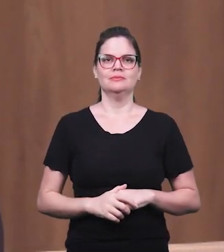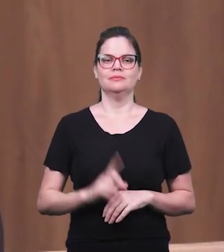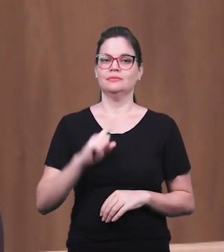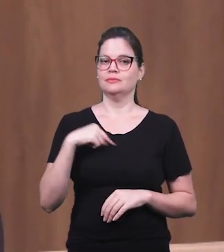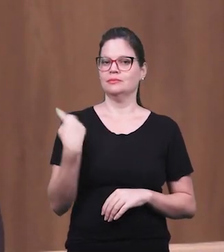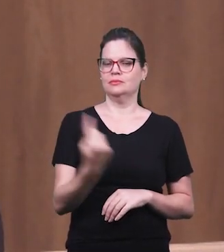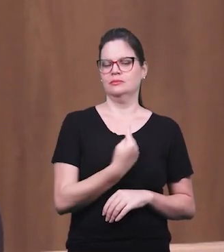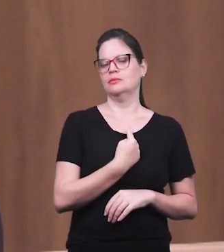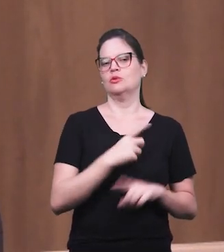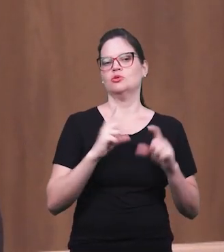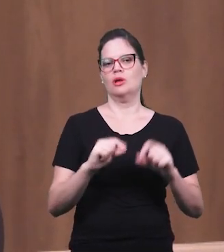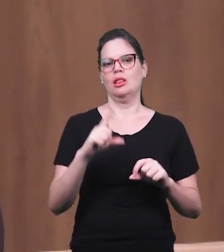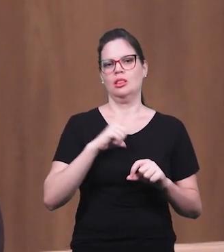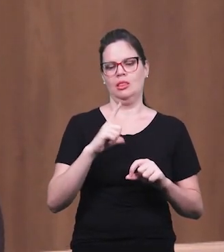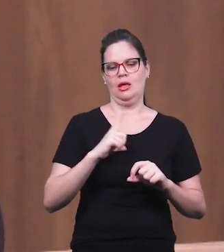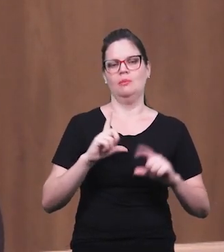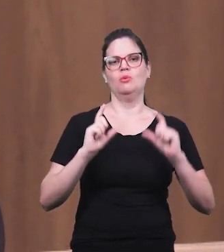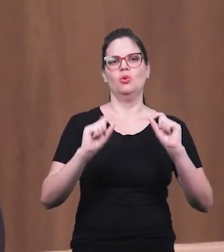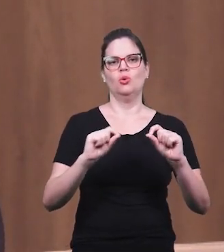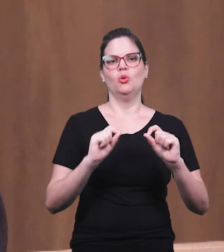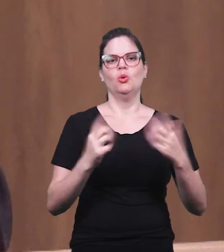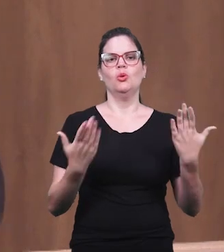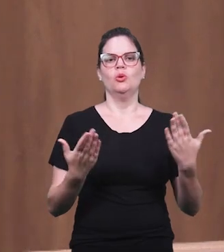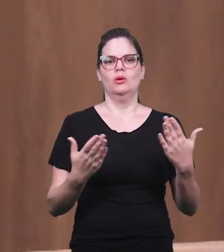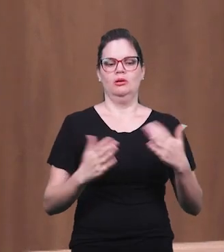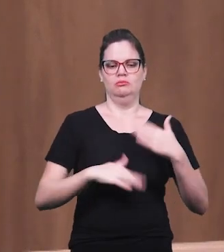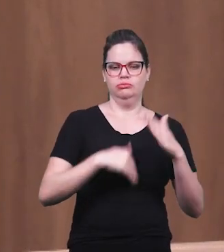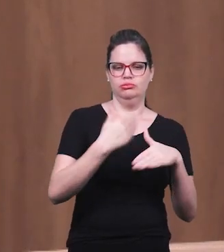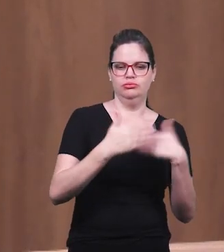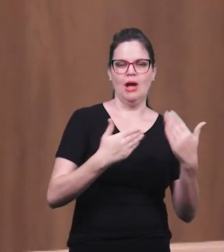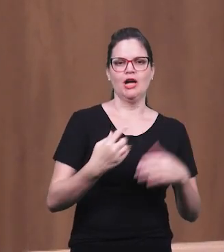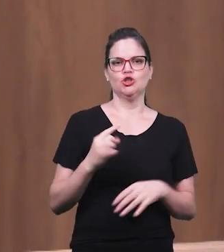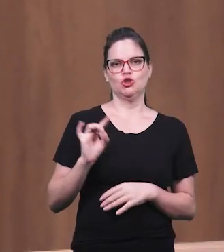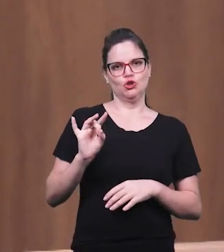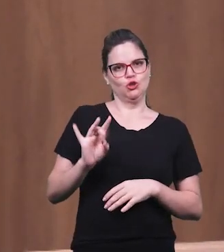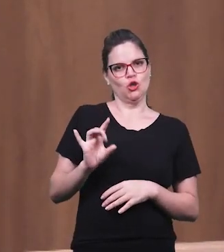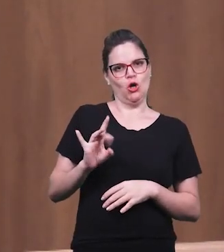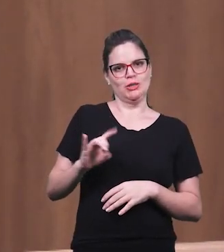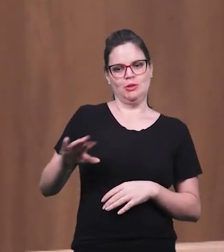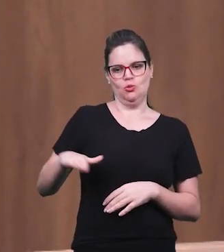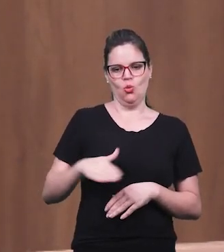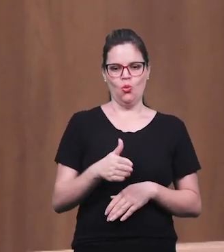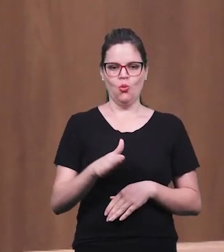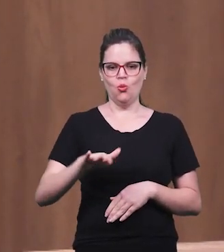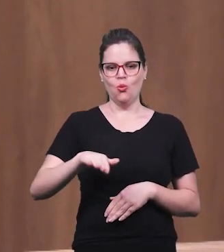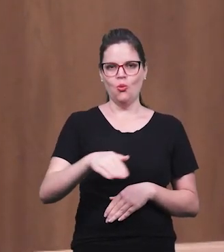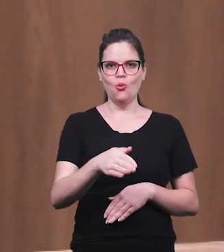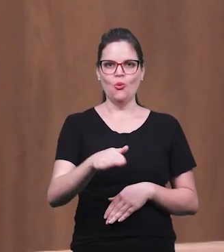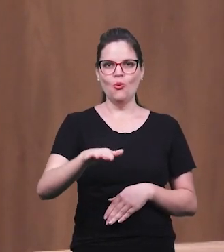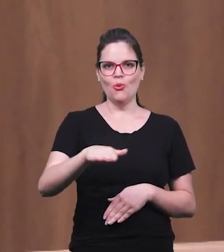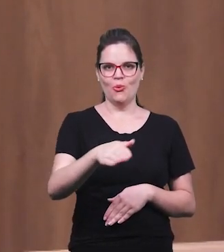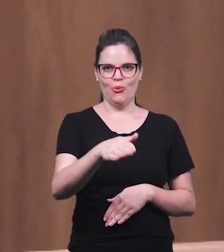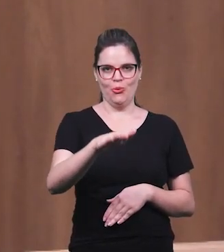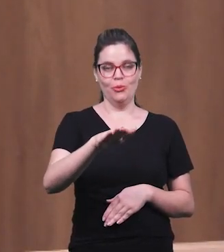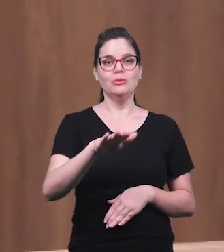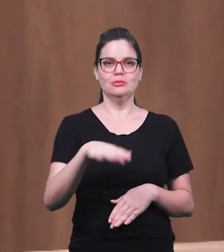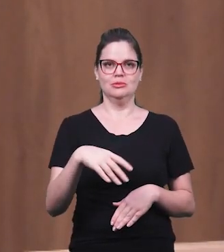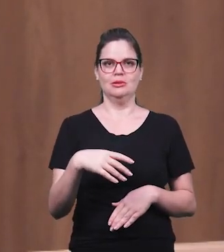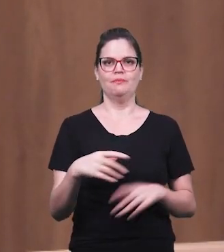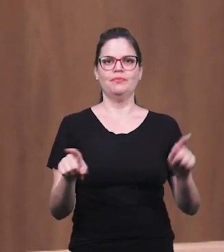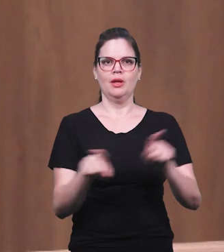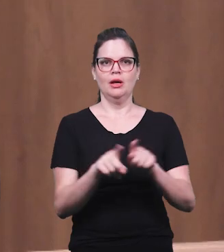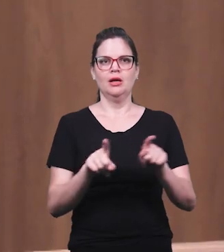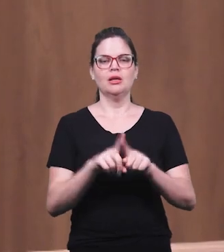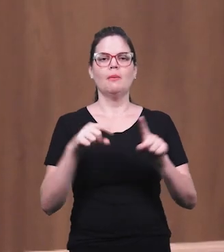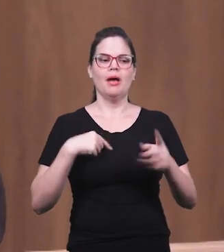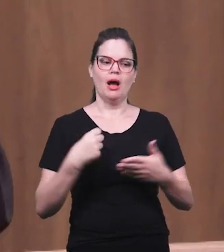a funcionalidade de navegação autônoma, no segundo momento, nós utilizamos essa funcionalidade na